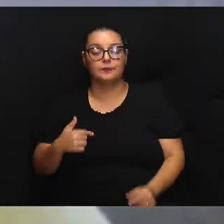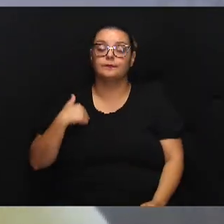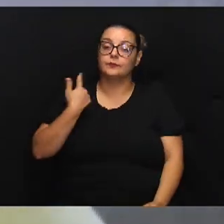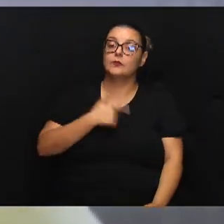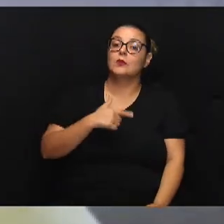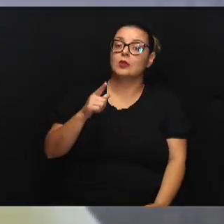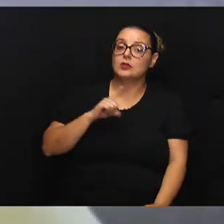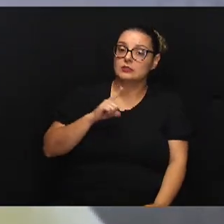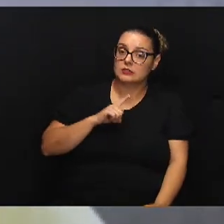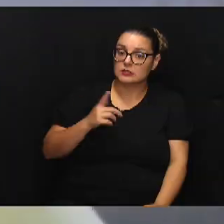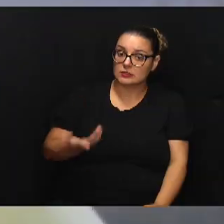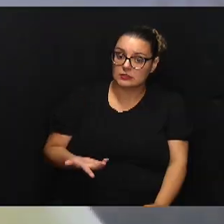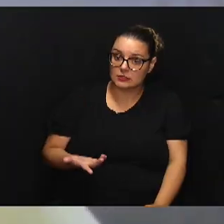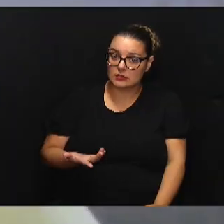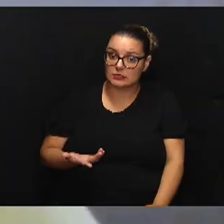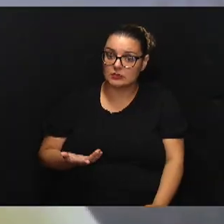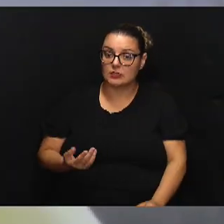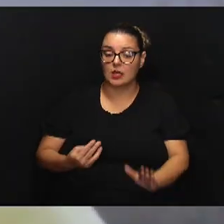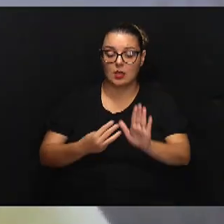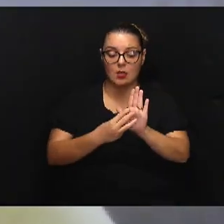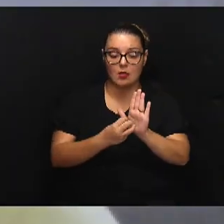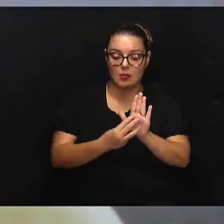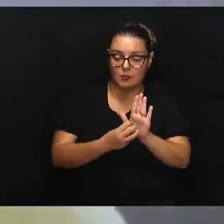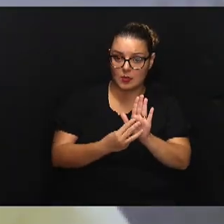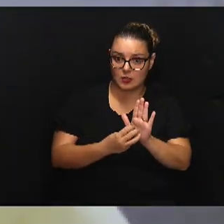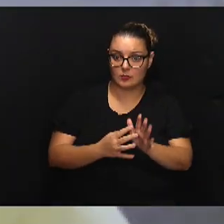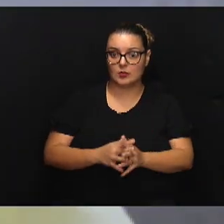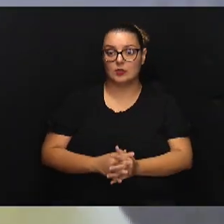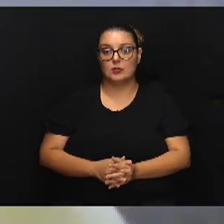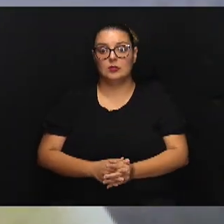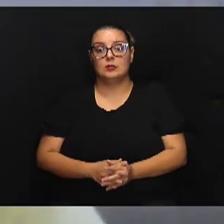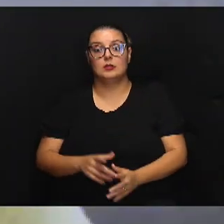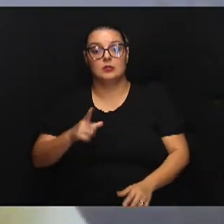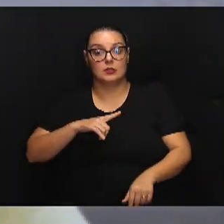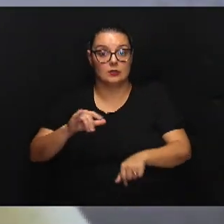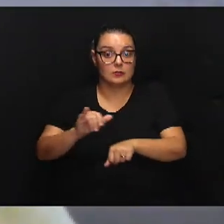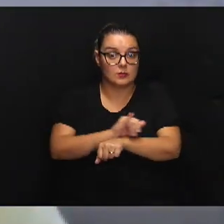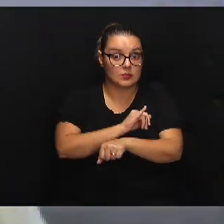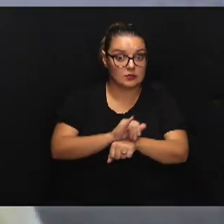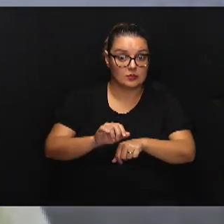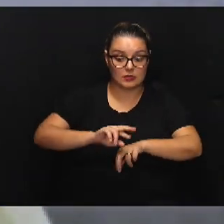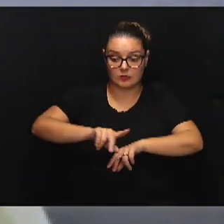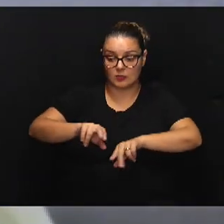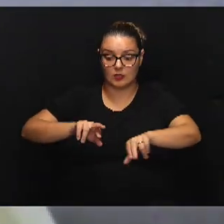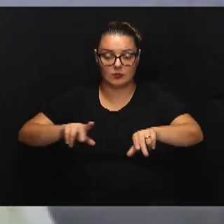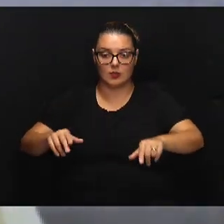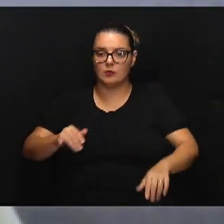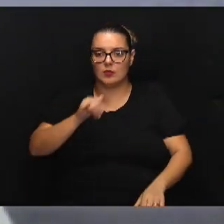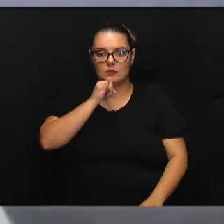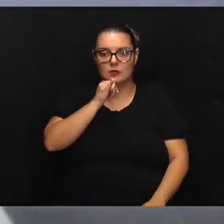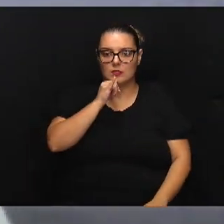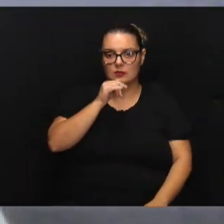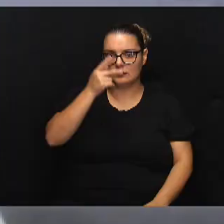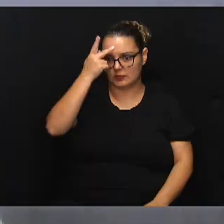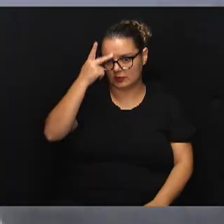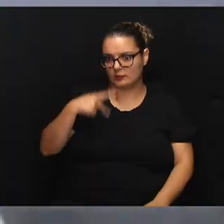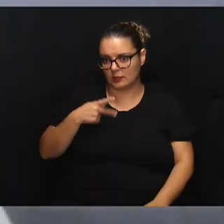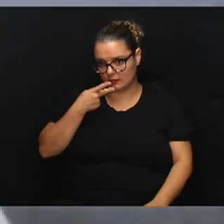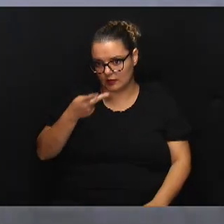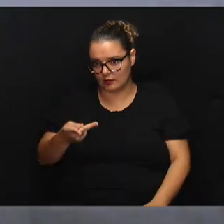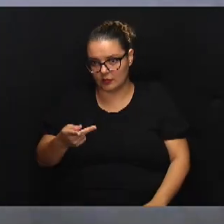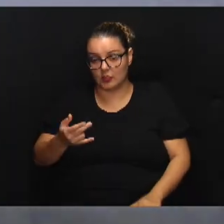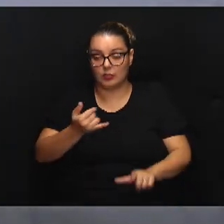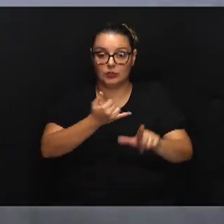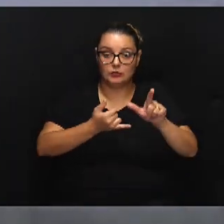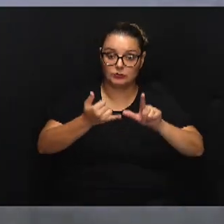temos a metodologia, nós temos estratégias diversificadas. Por exemplo, você mesmo falou sobre a